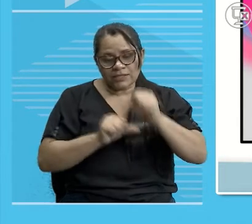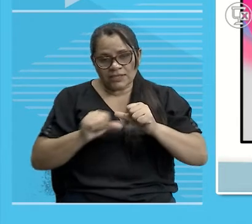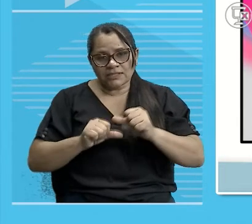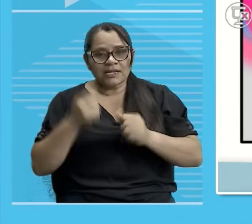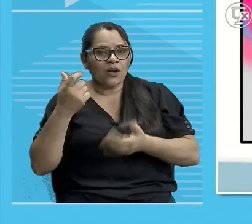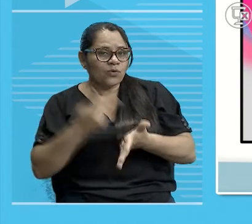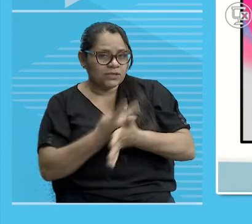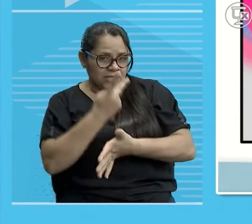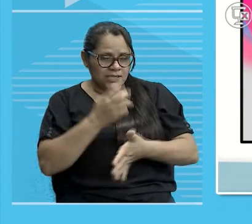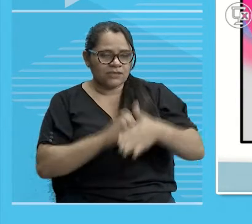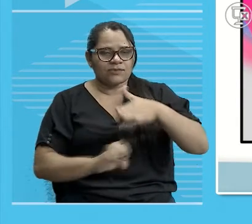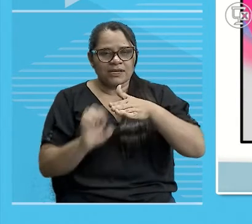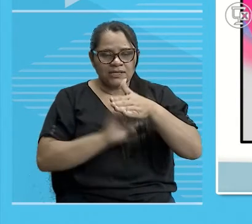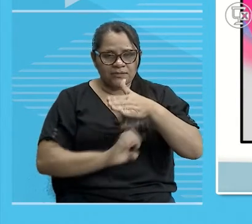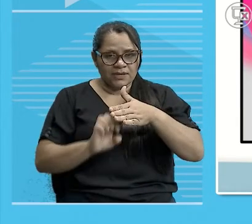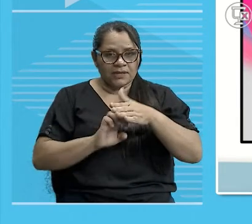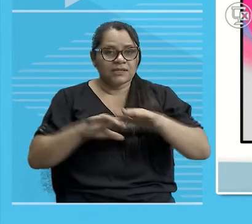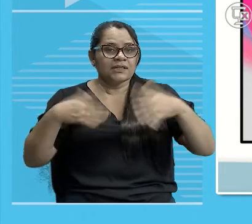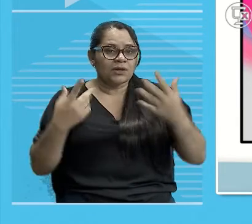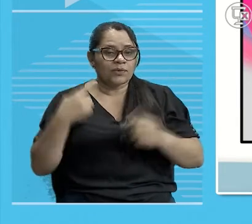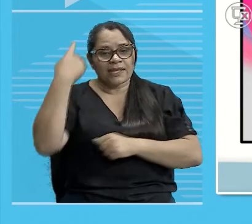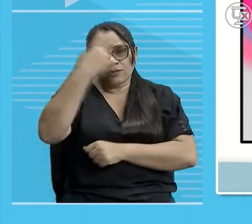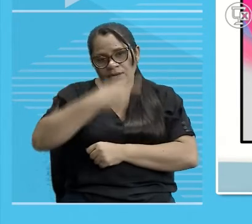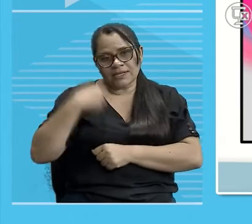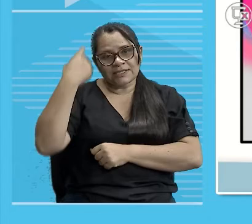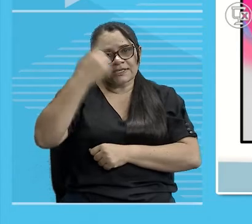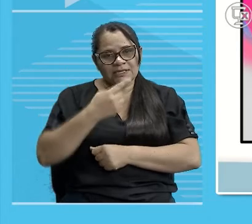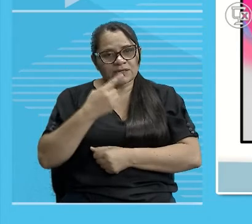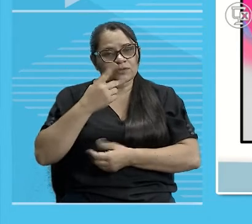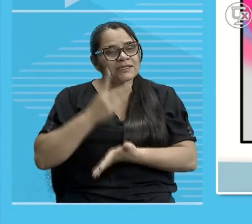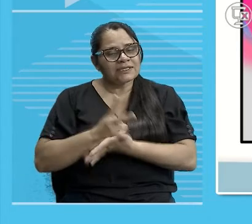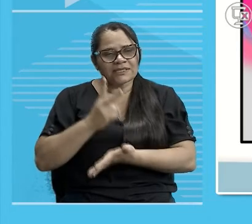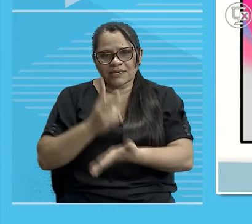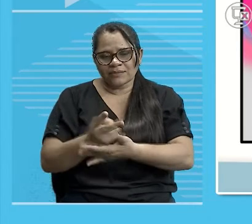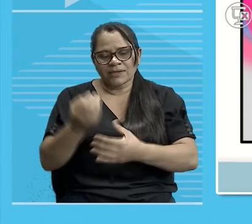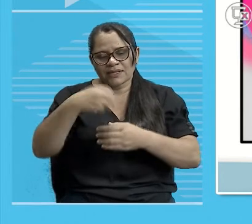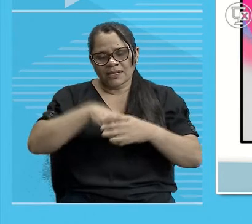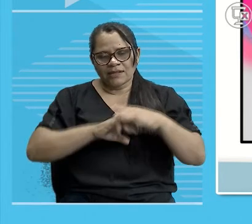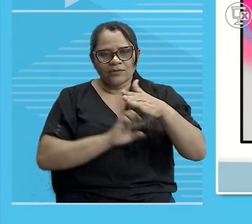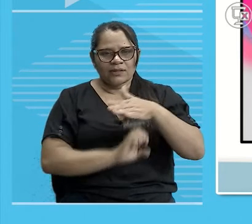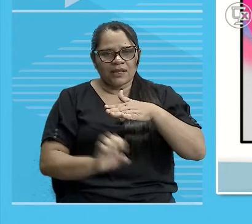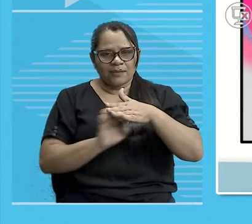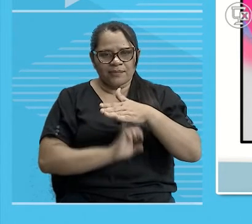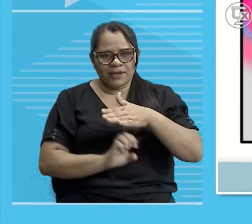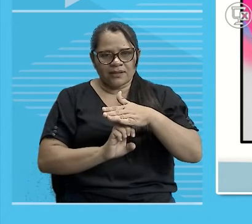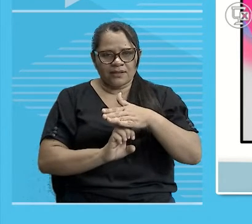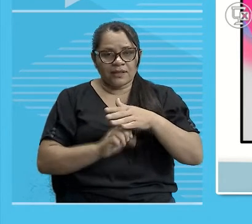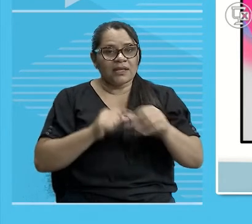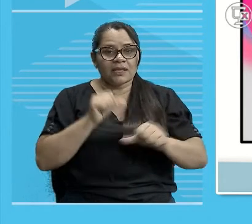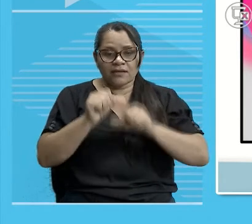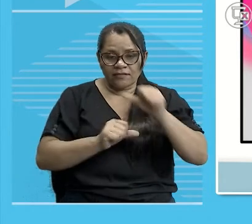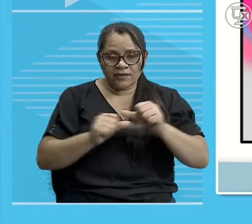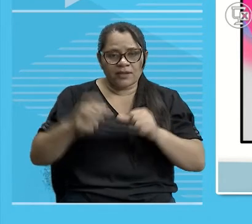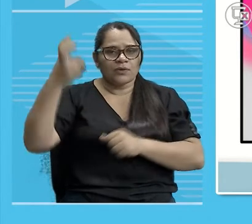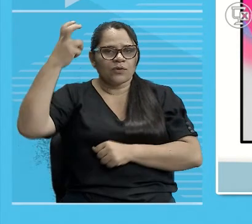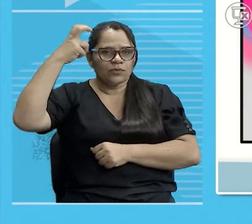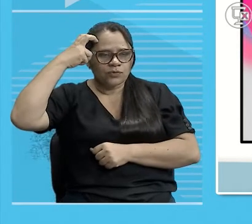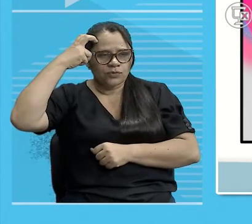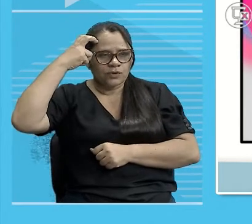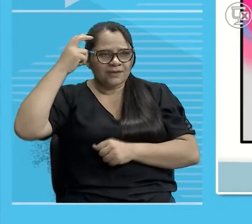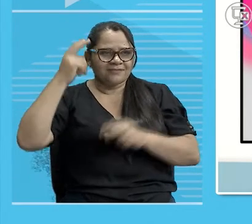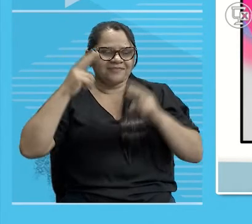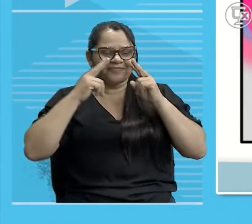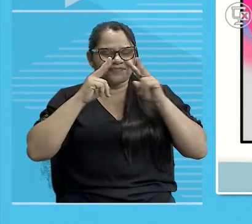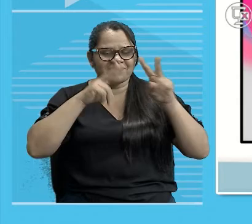aconteçam e querem que elas virem uma cultura Então se essa empresa todas são fábrica de cadeira